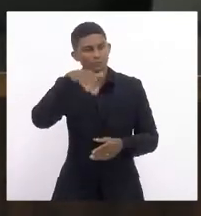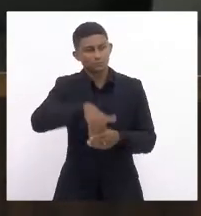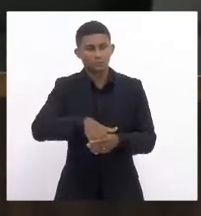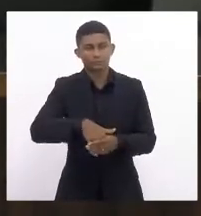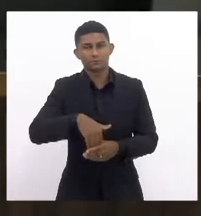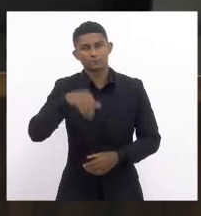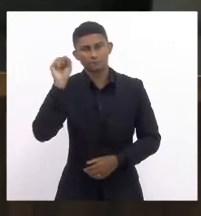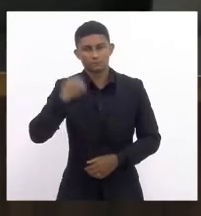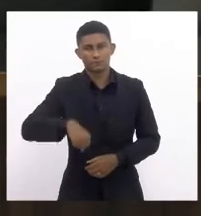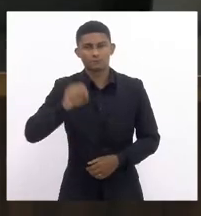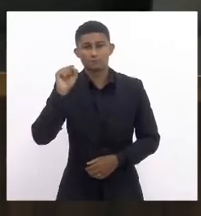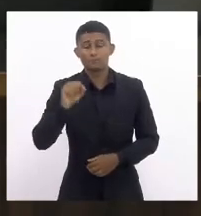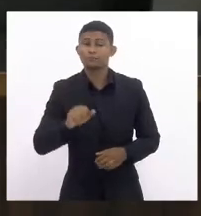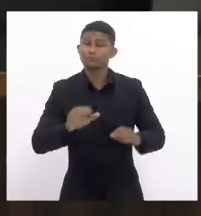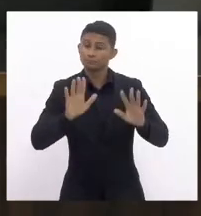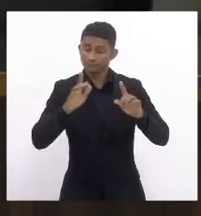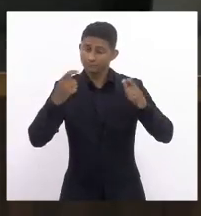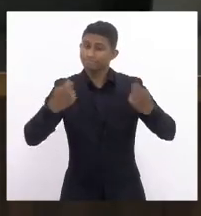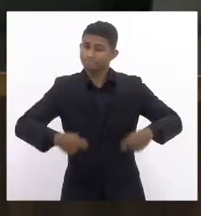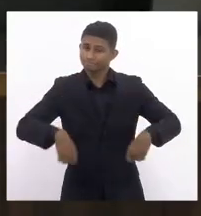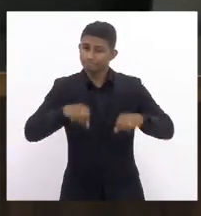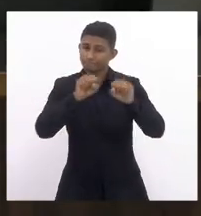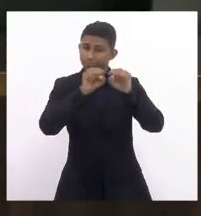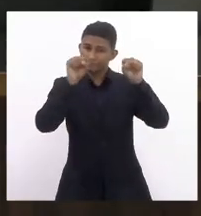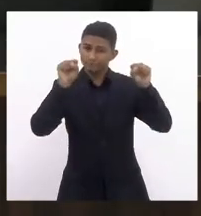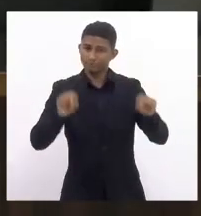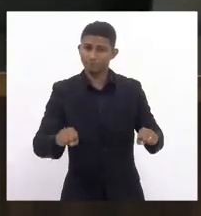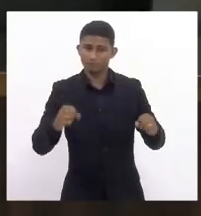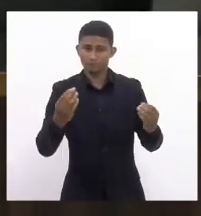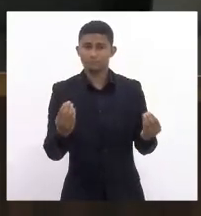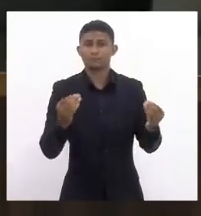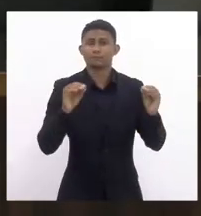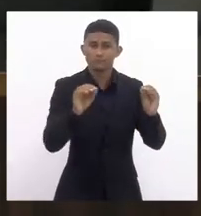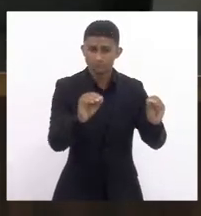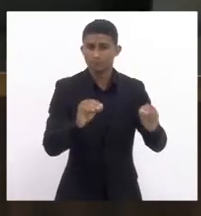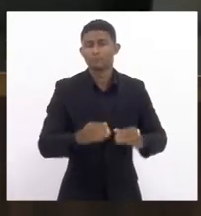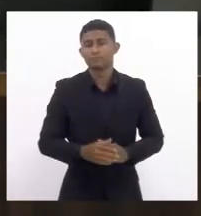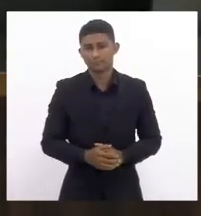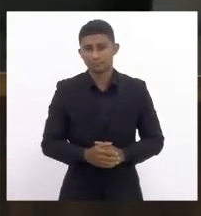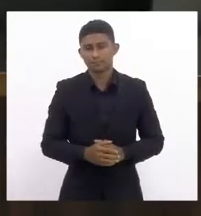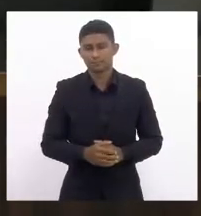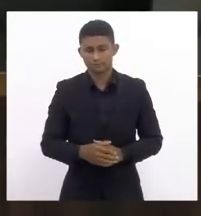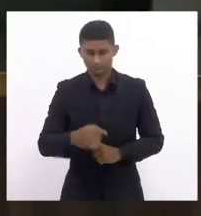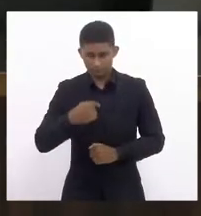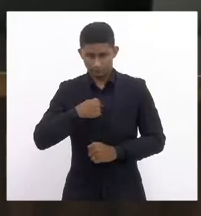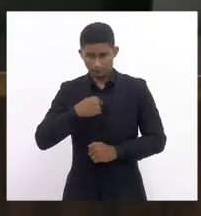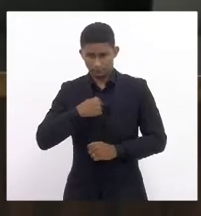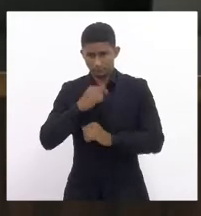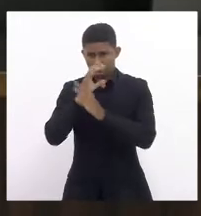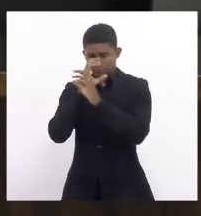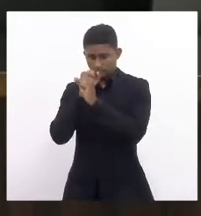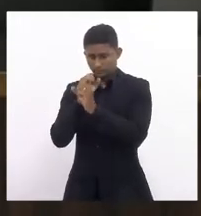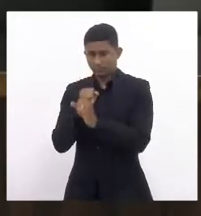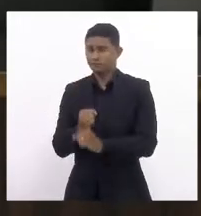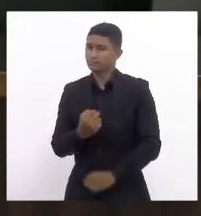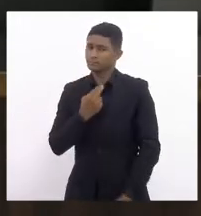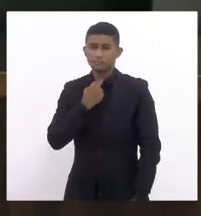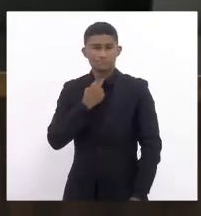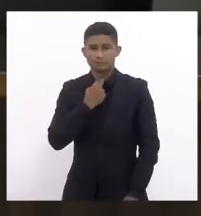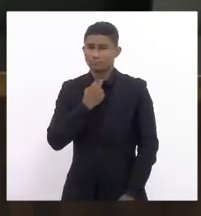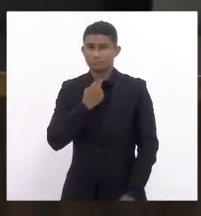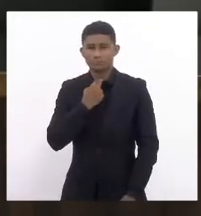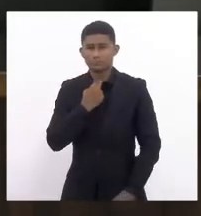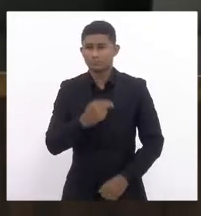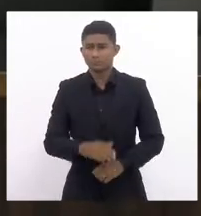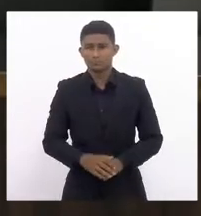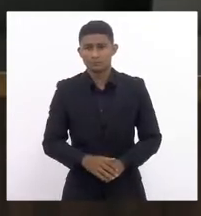mas Vossa Excelência tem que constar no sistema que eu não posso contabilizar o voto, não é mais possível.